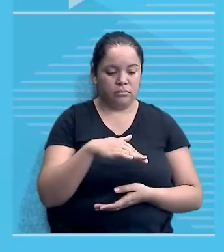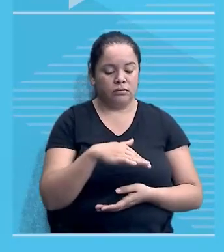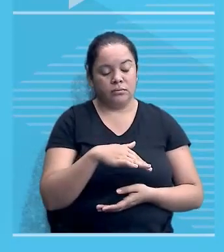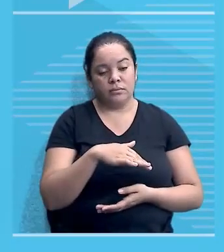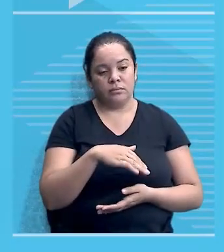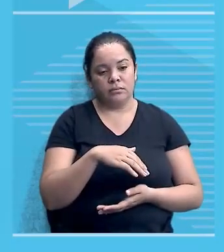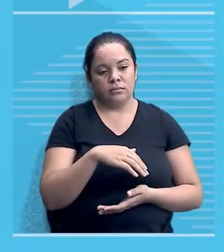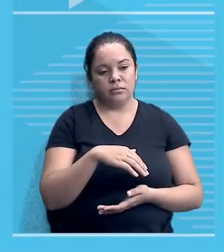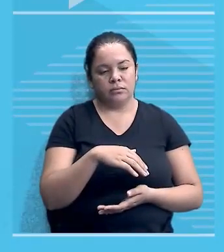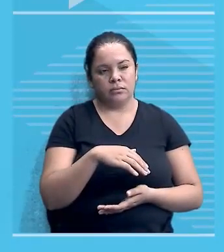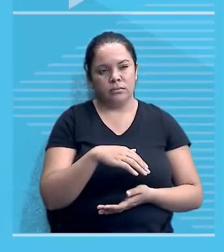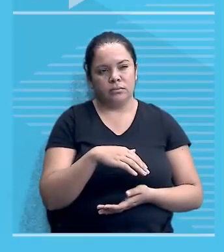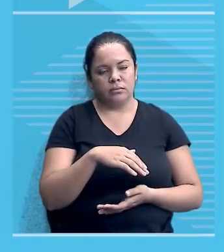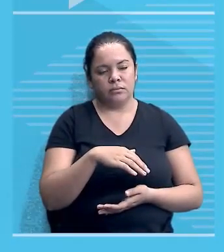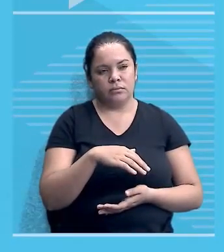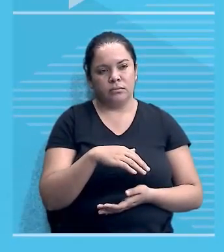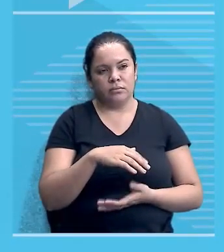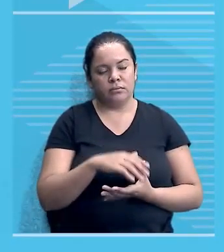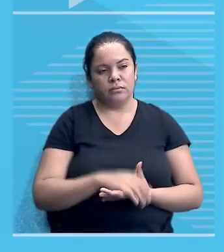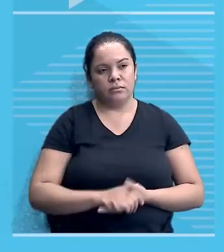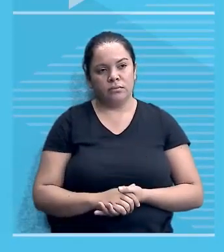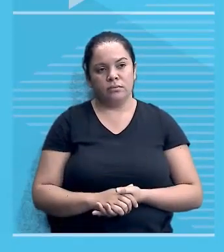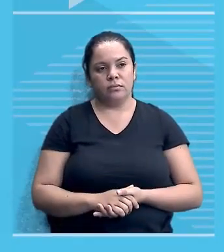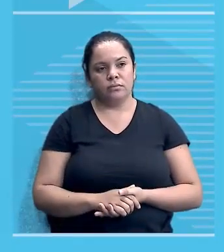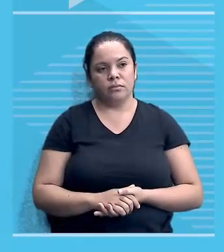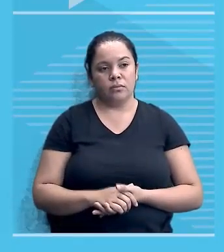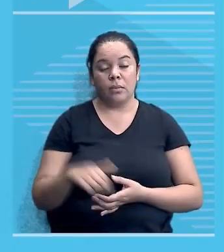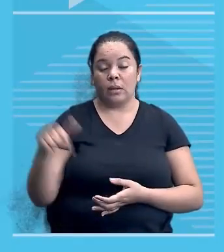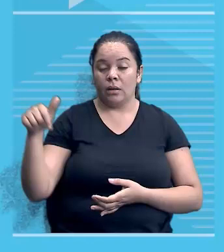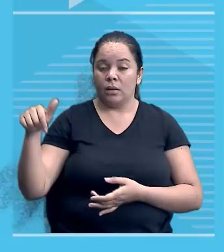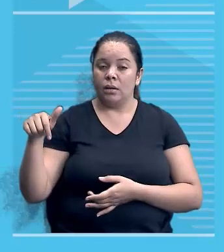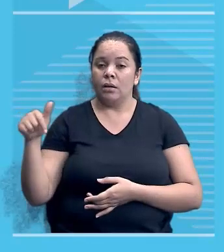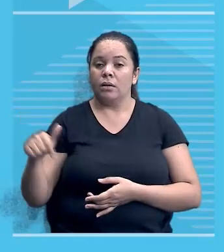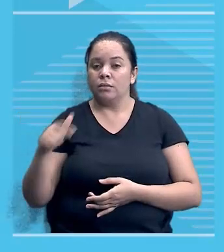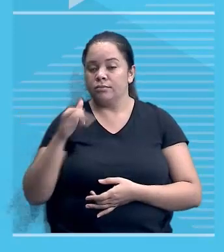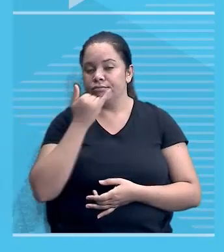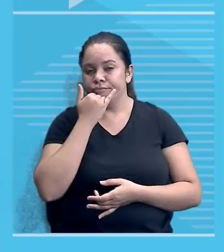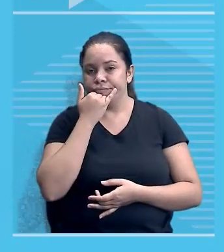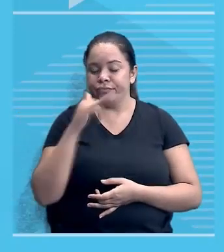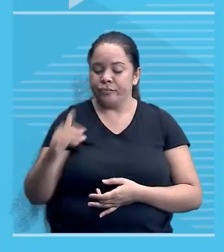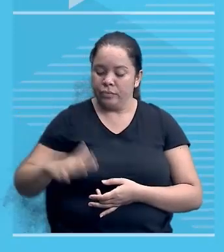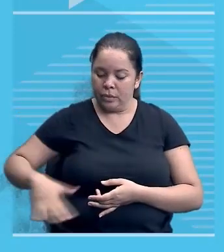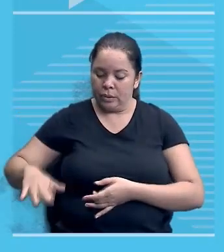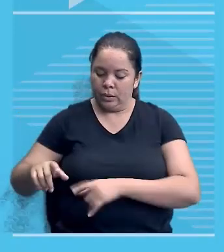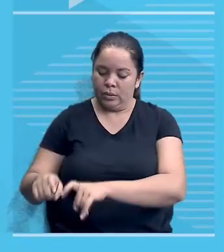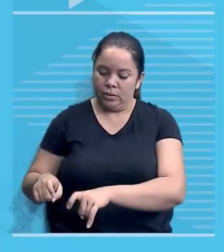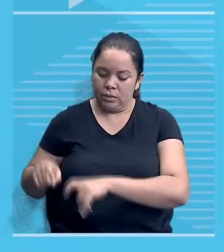ela apresenta uma temperatura mais amena